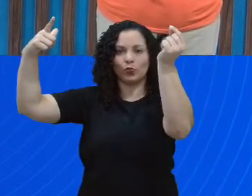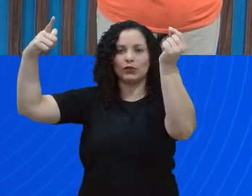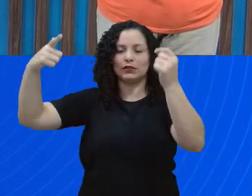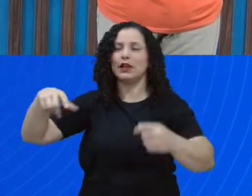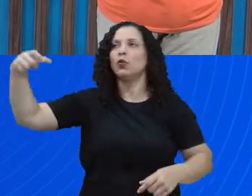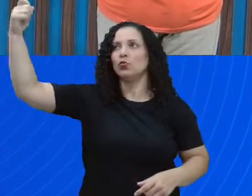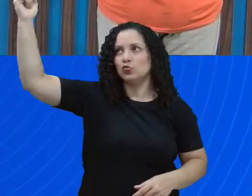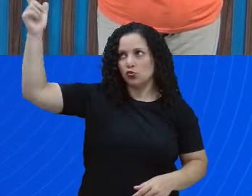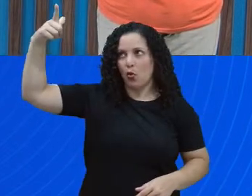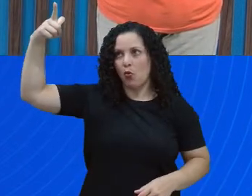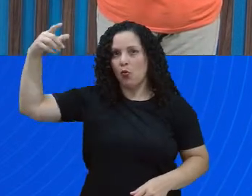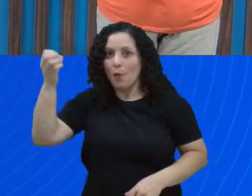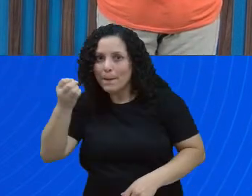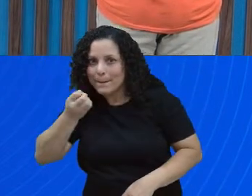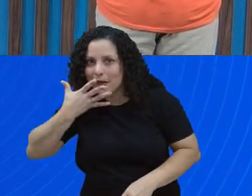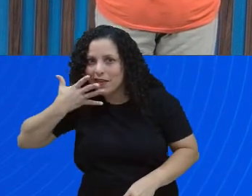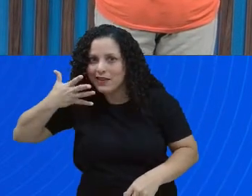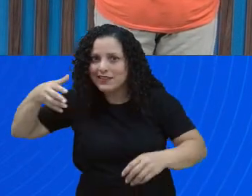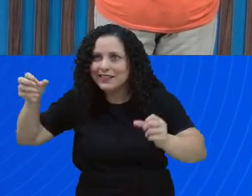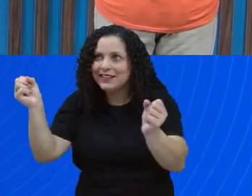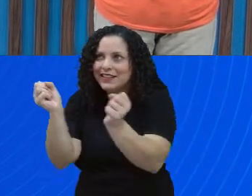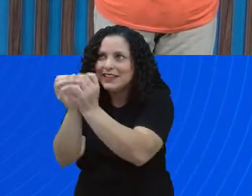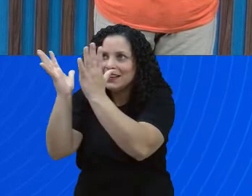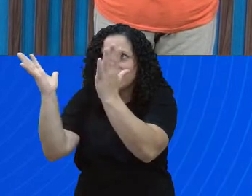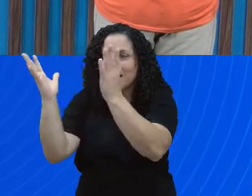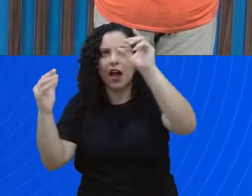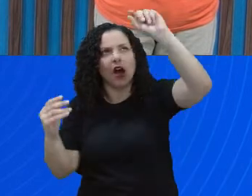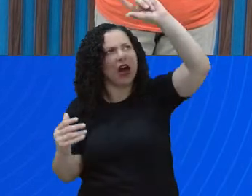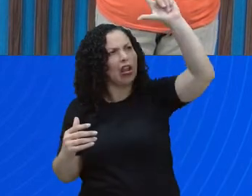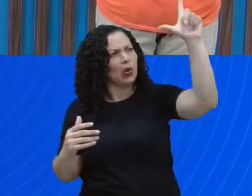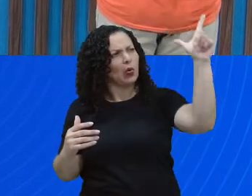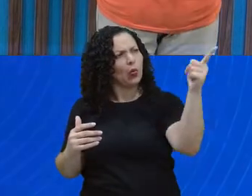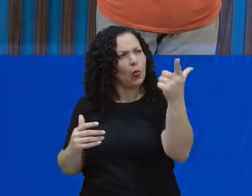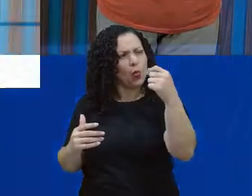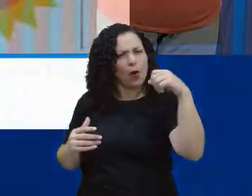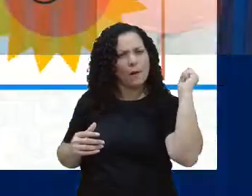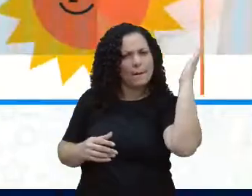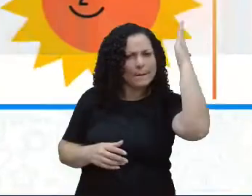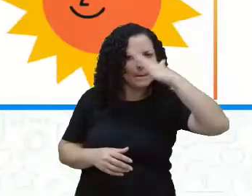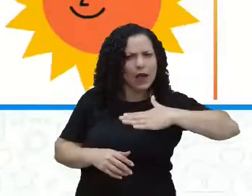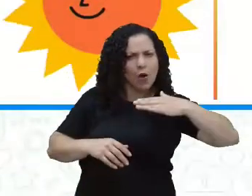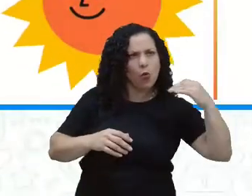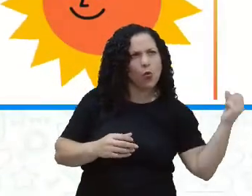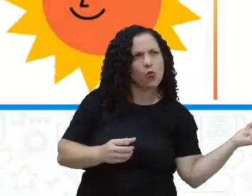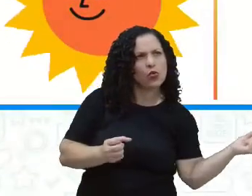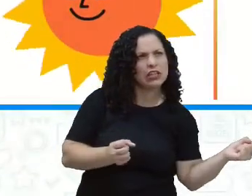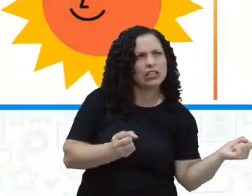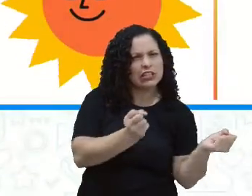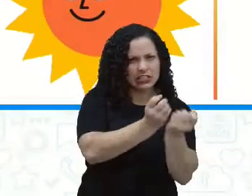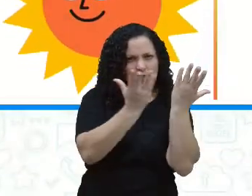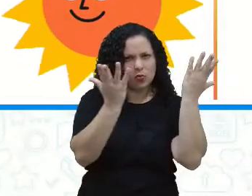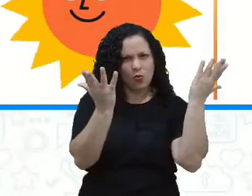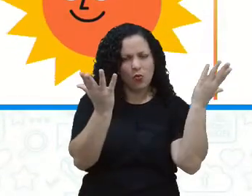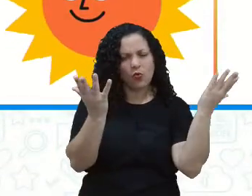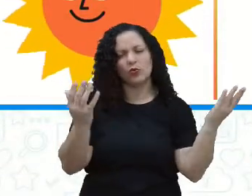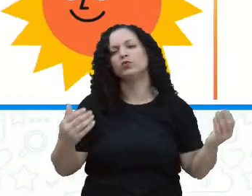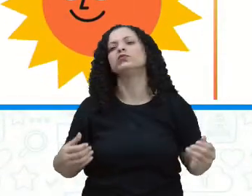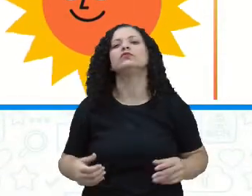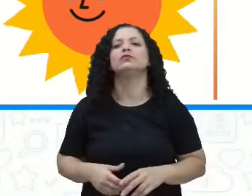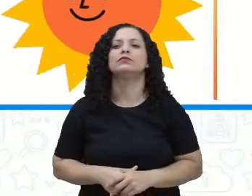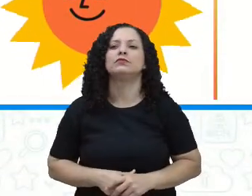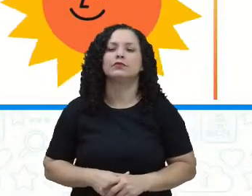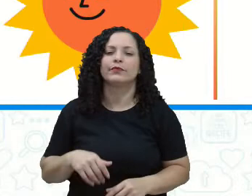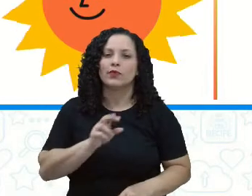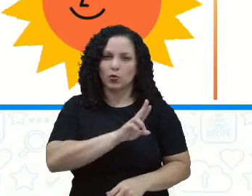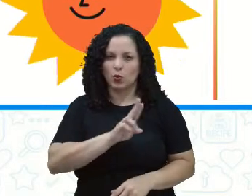criou foi o deus do bem, Tupana, e a lua, quem criou foi o deus do mal, né? O Irapuru, é um nome